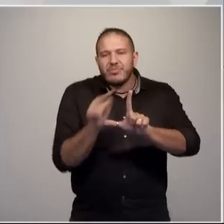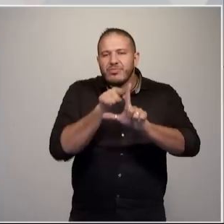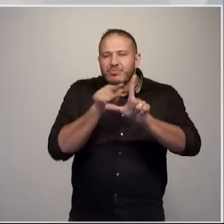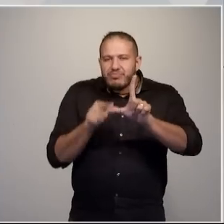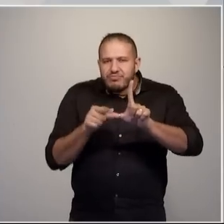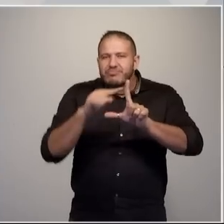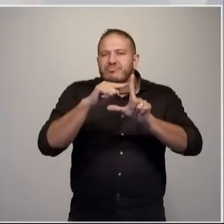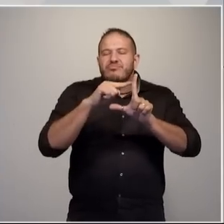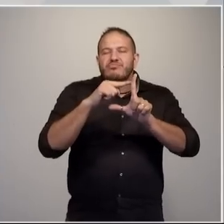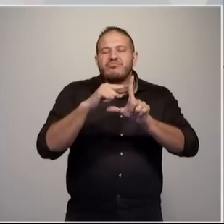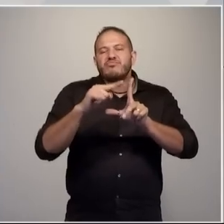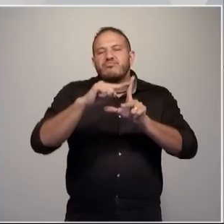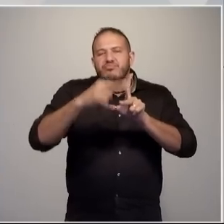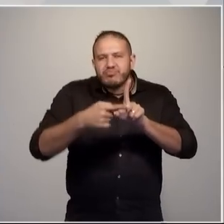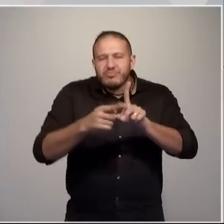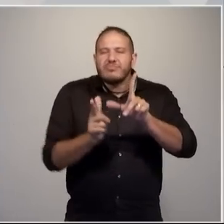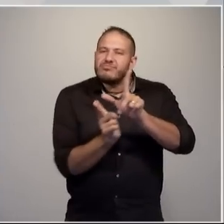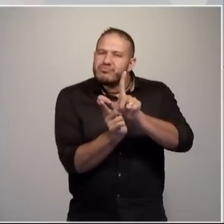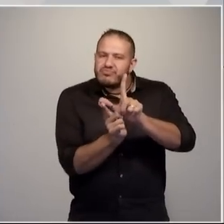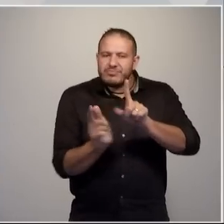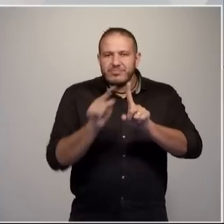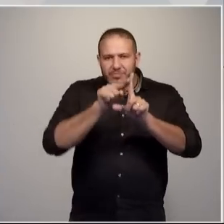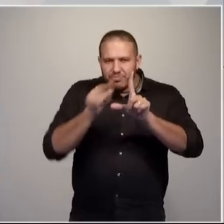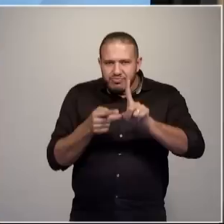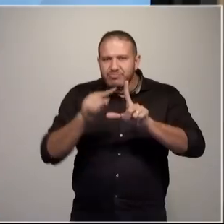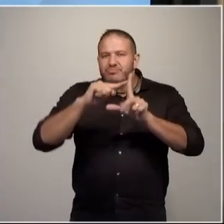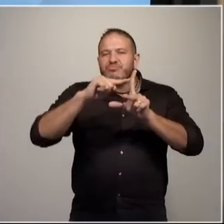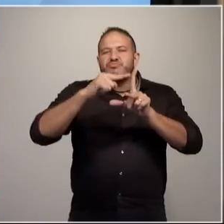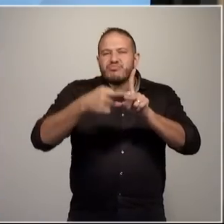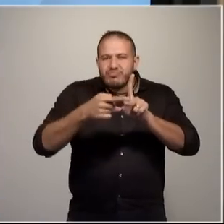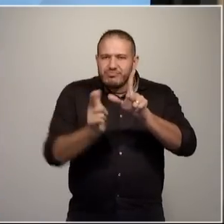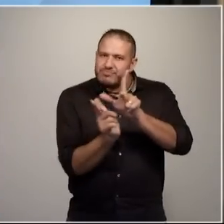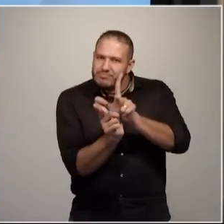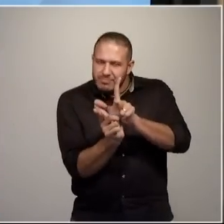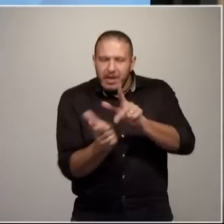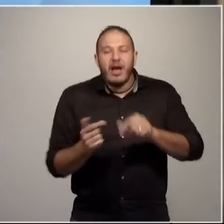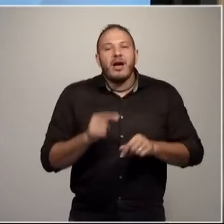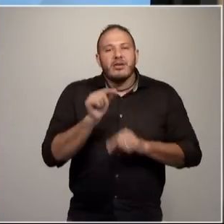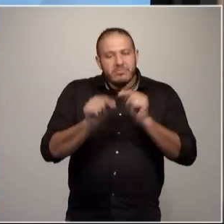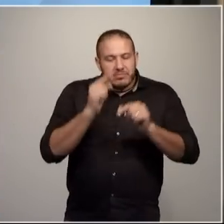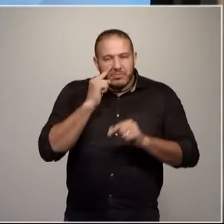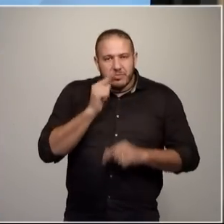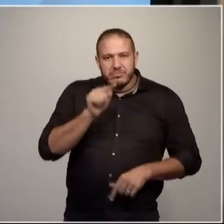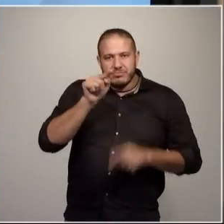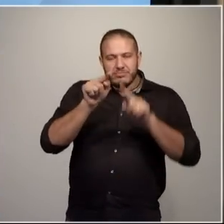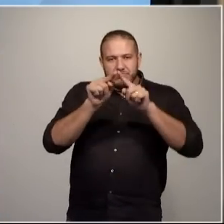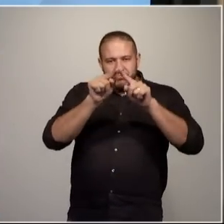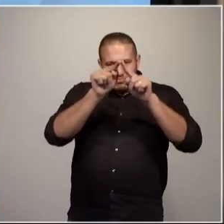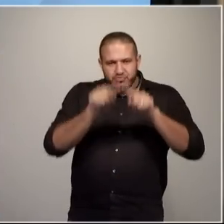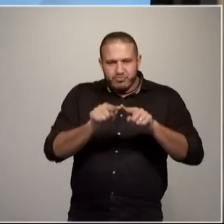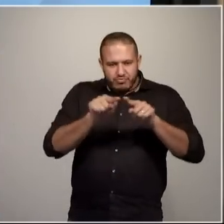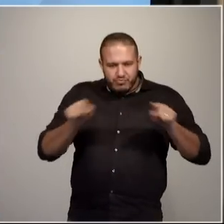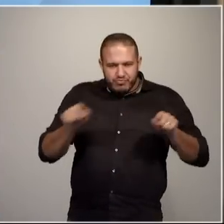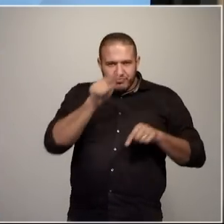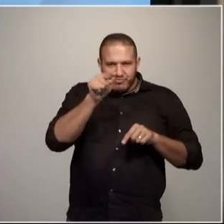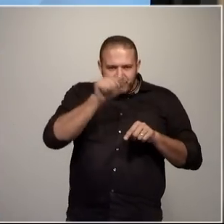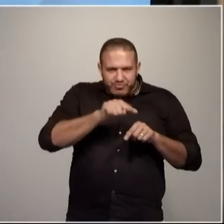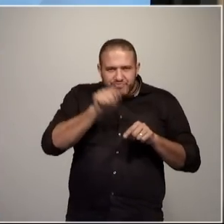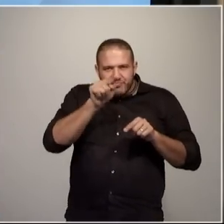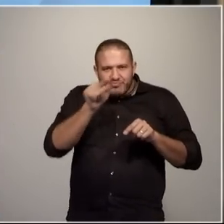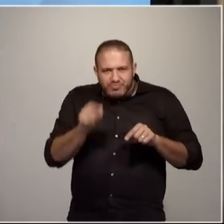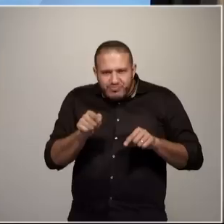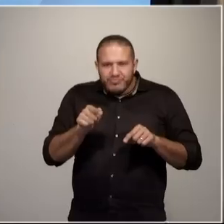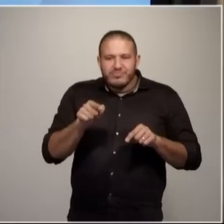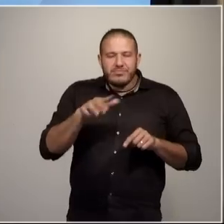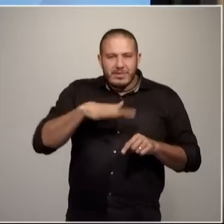de um paraboloide de revolução. É uma superfície com concavidade para baixo, mas é uma coisa que está no